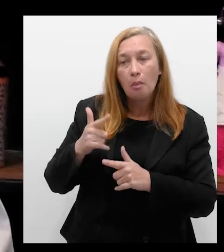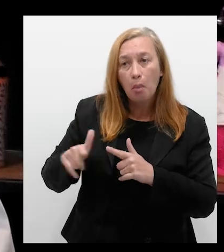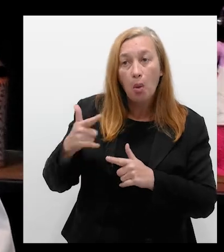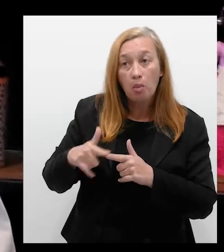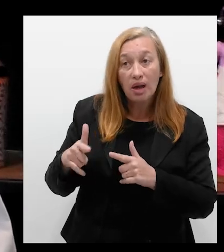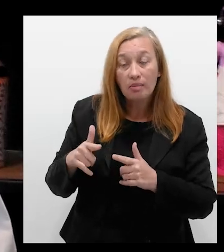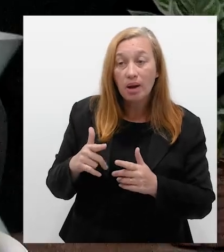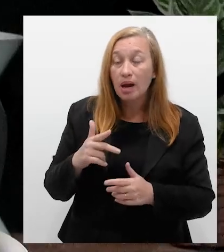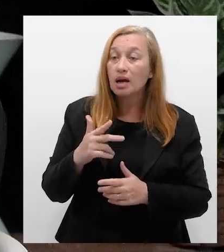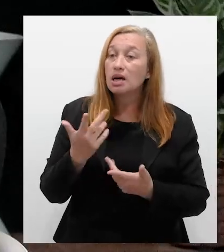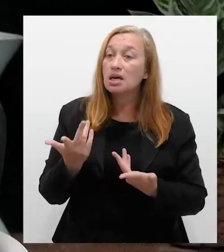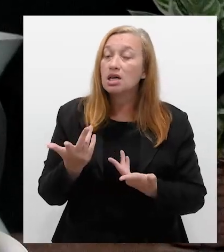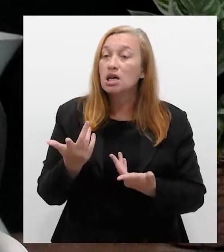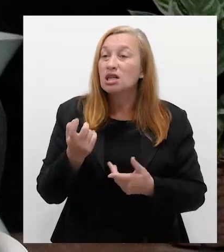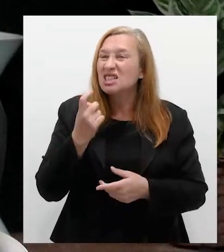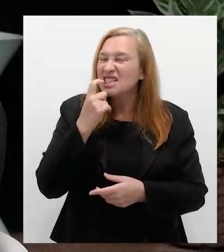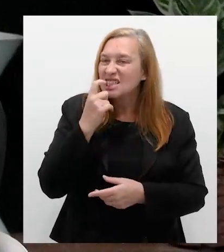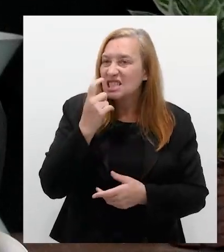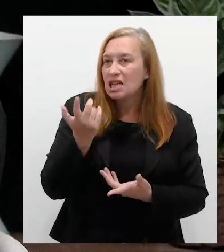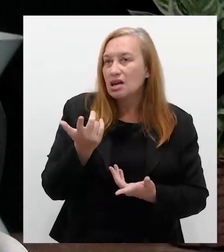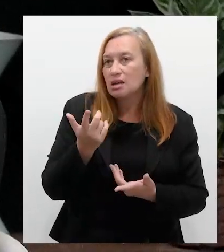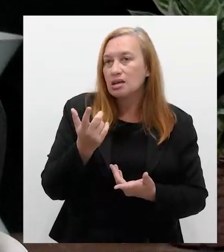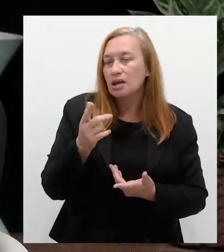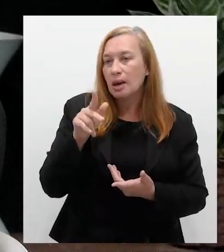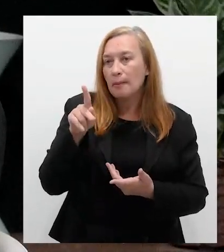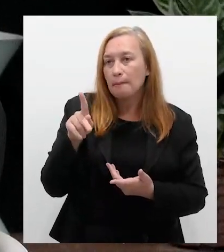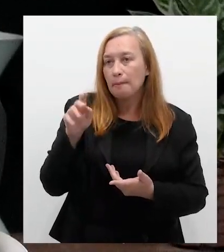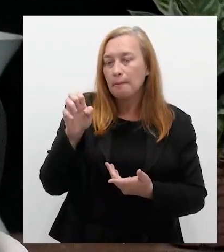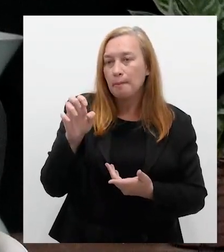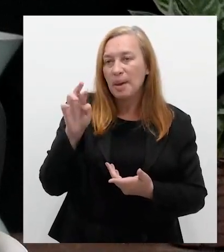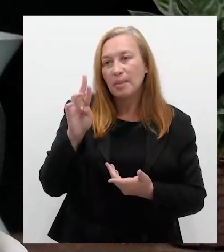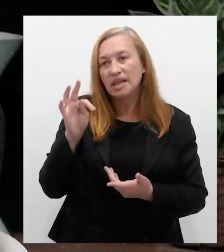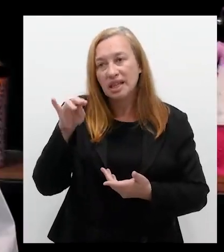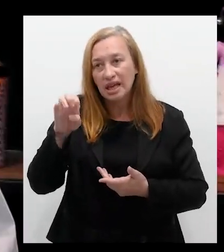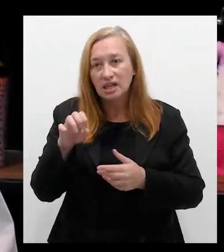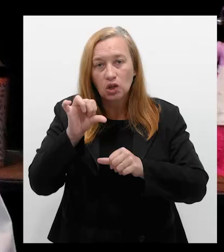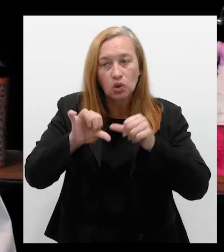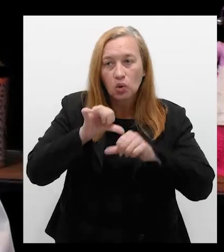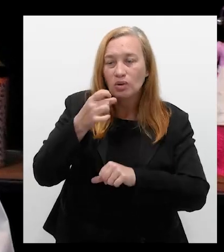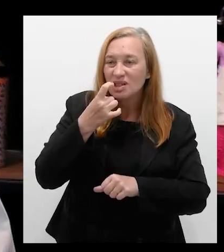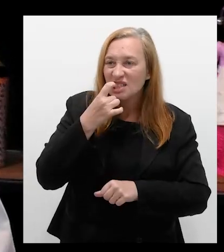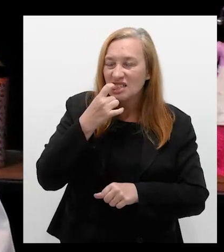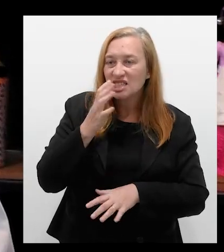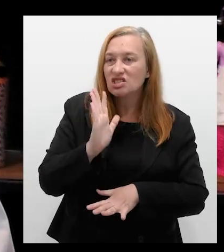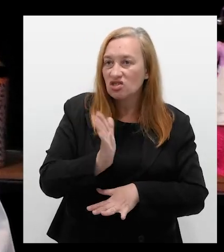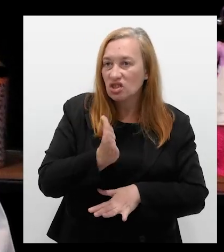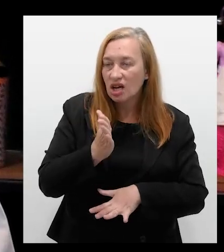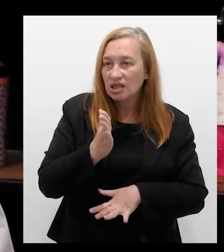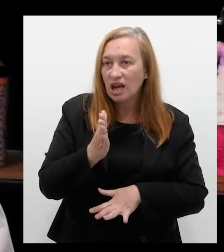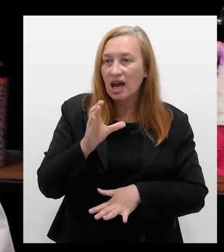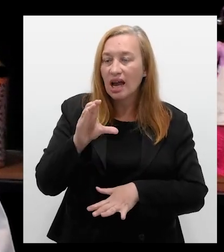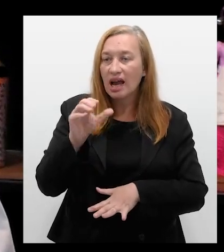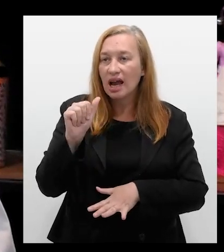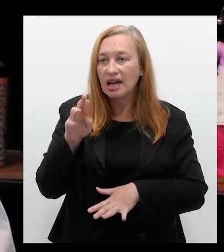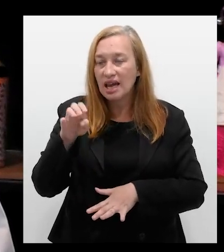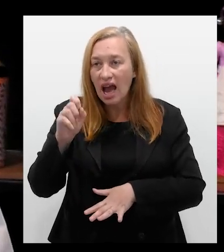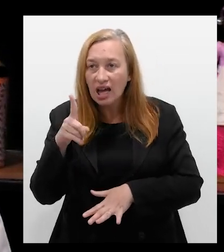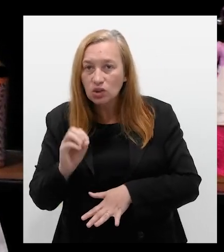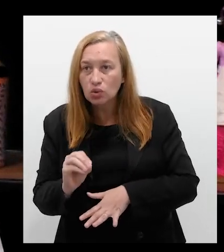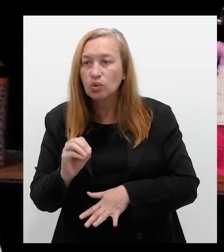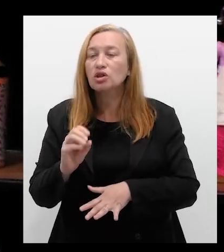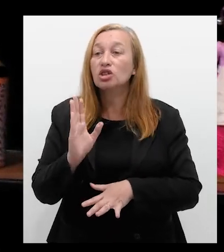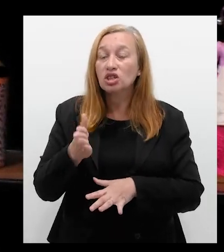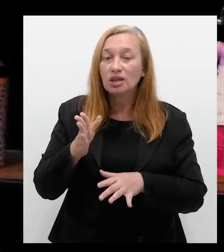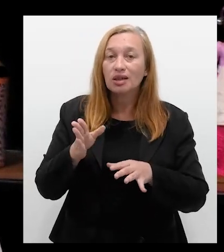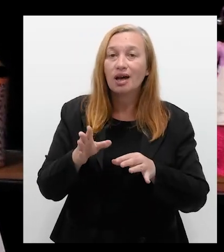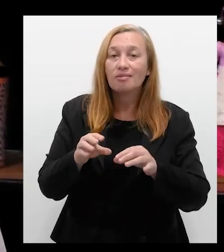seja, crianças com dentes permanentes, por exemplo, que acabaram de trocar os dentes e já estão cariados e até